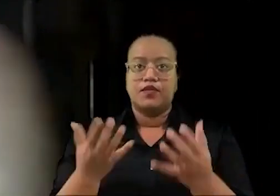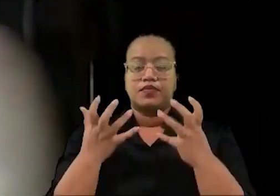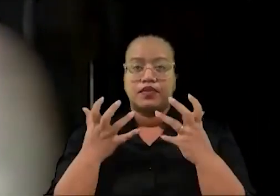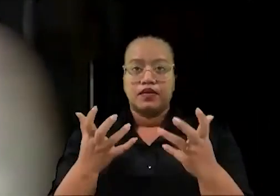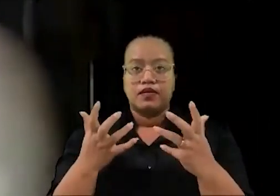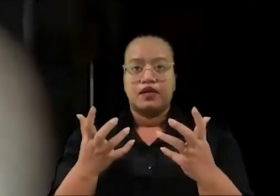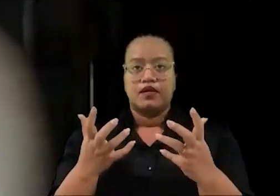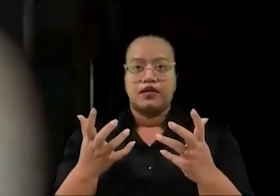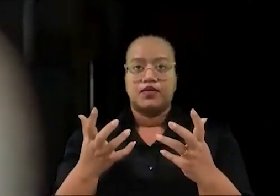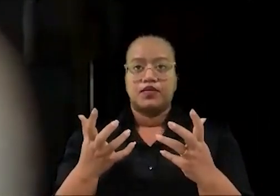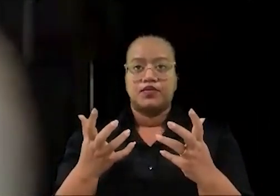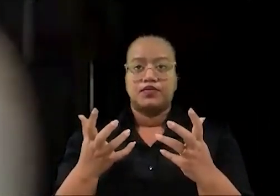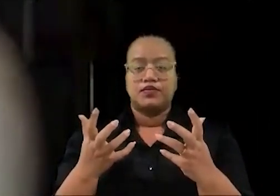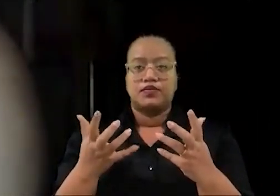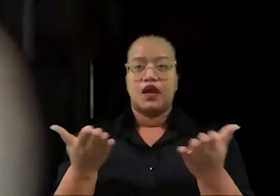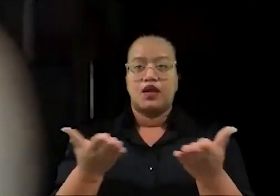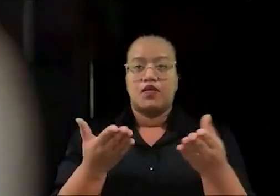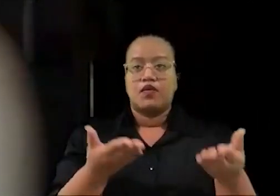para a desembargadora